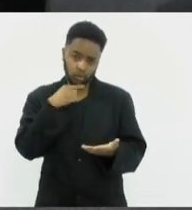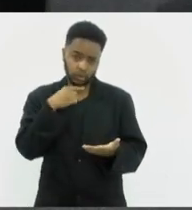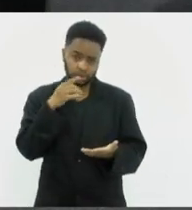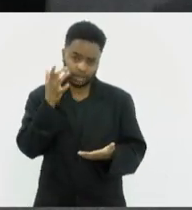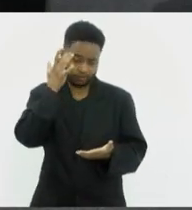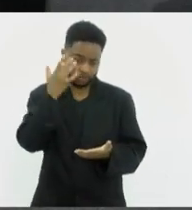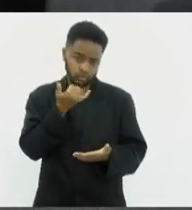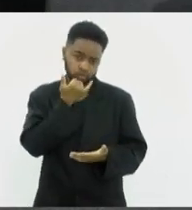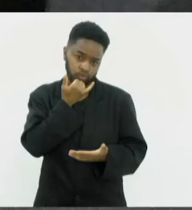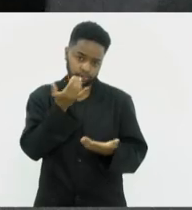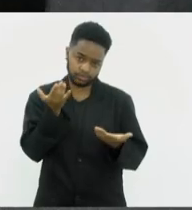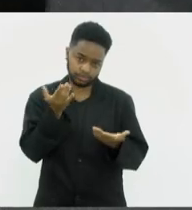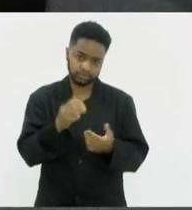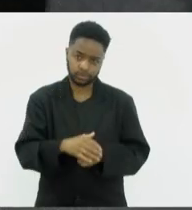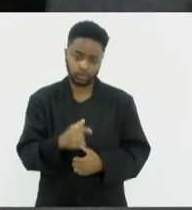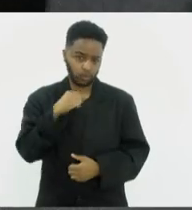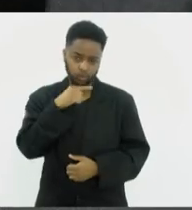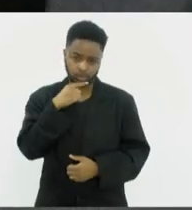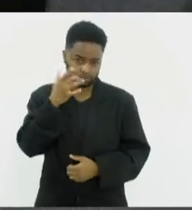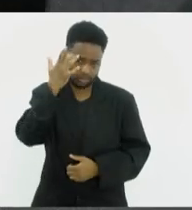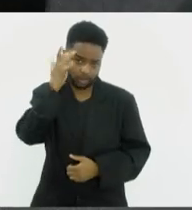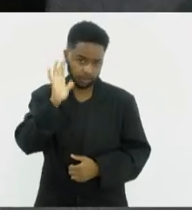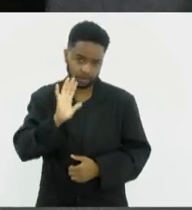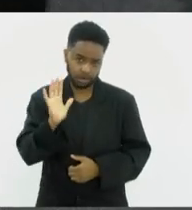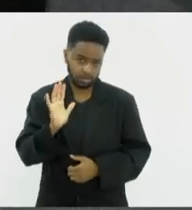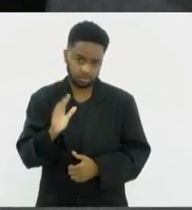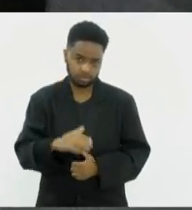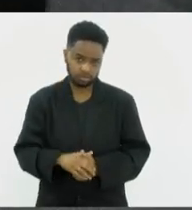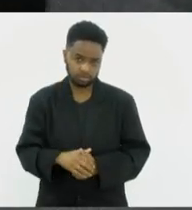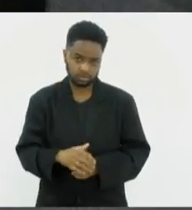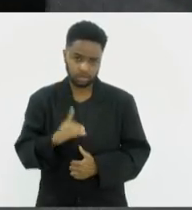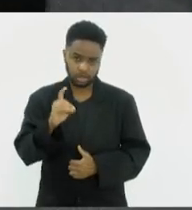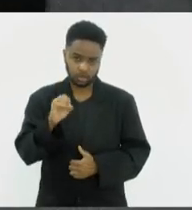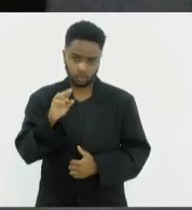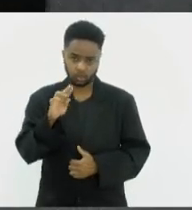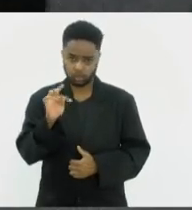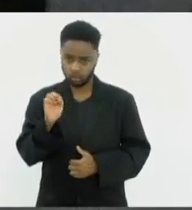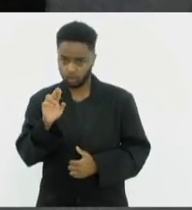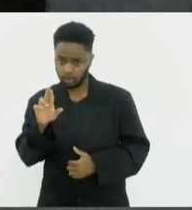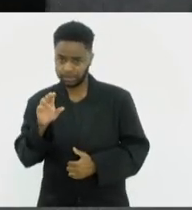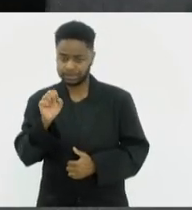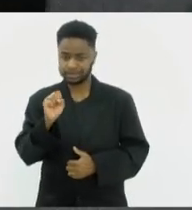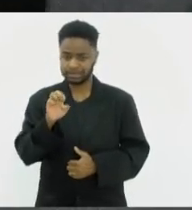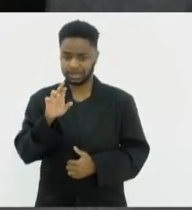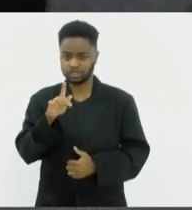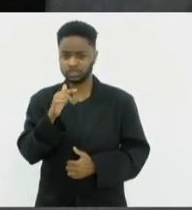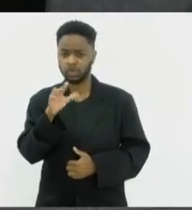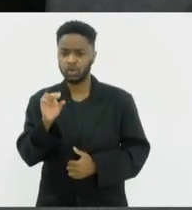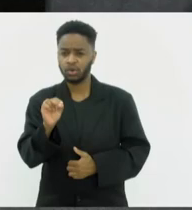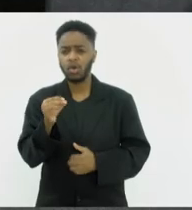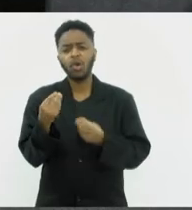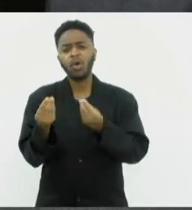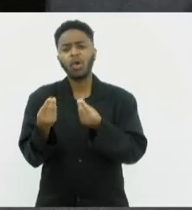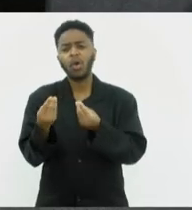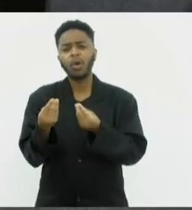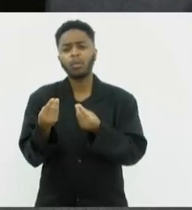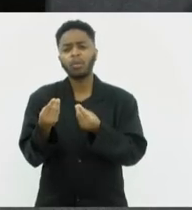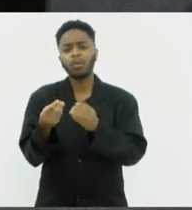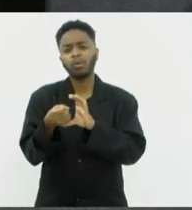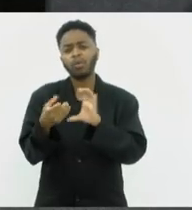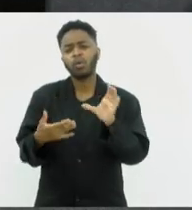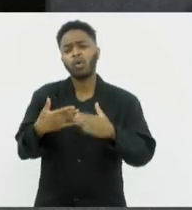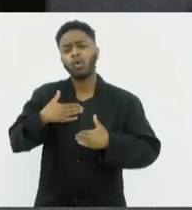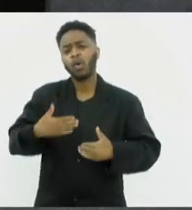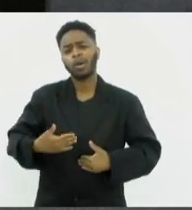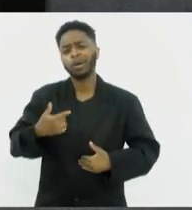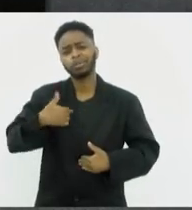me perdoe. Eu não consigo memorizar, é doutor Serginho. Como é que ele é? Mais ou menos. Depois eu vou ver depois aí